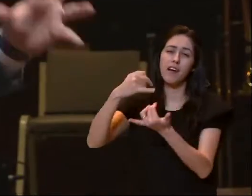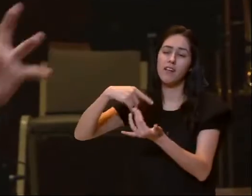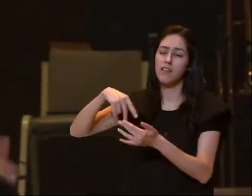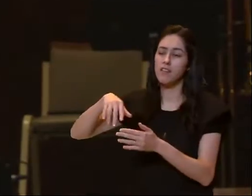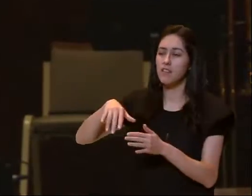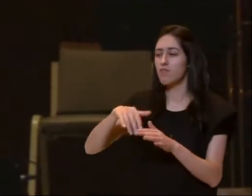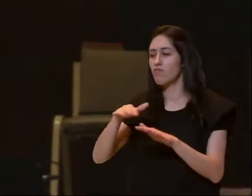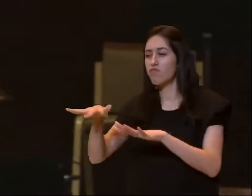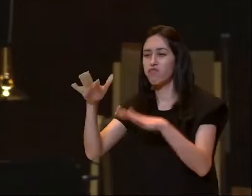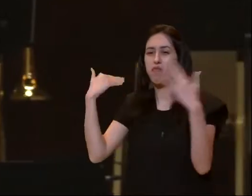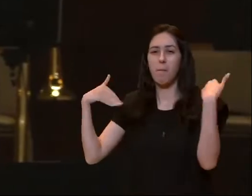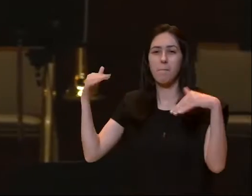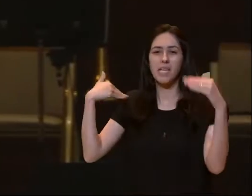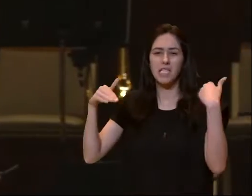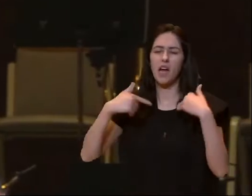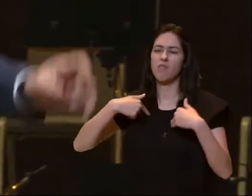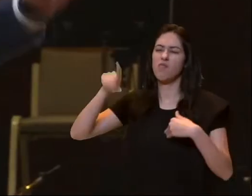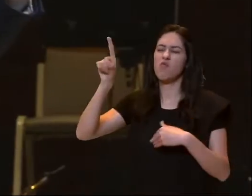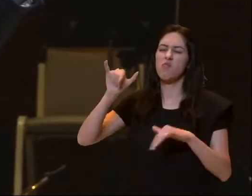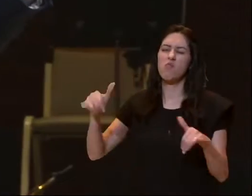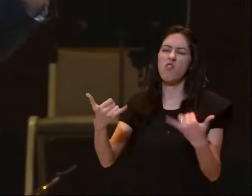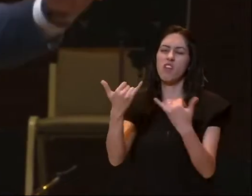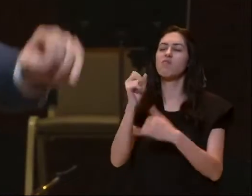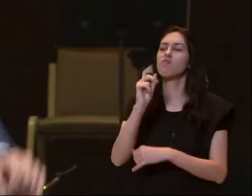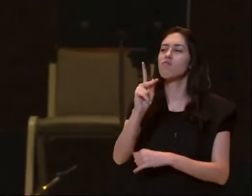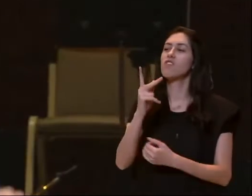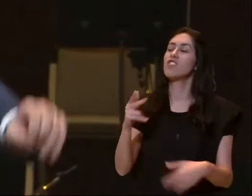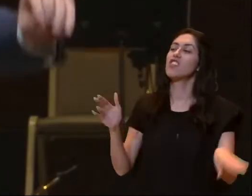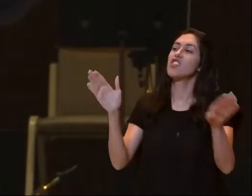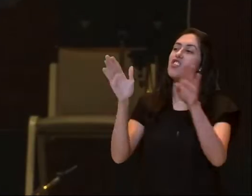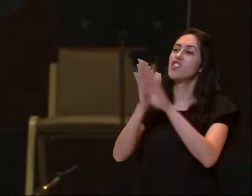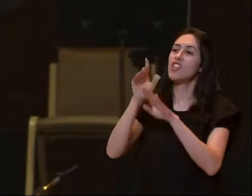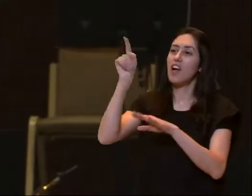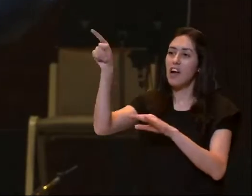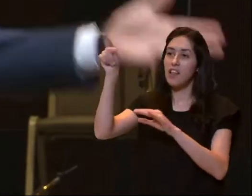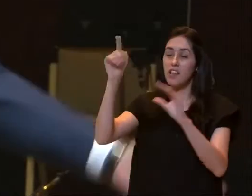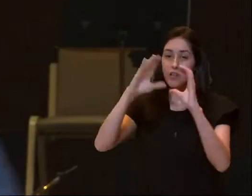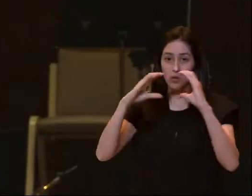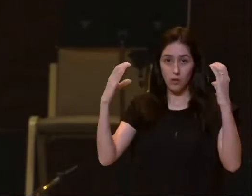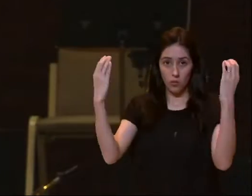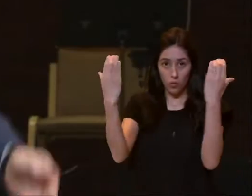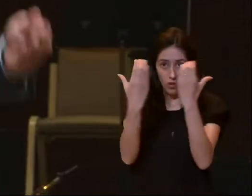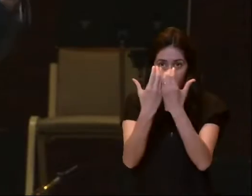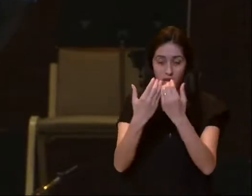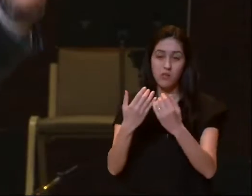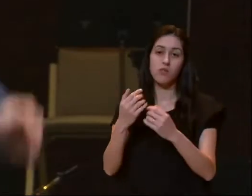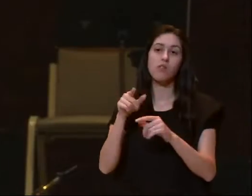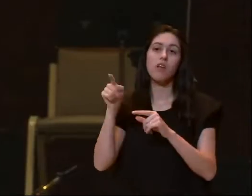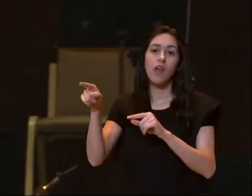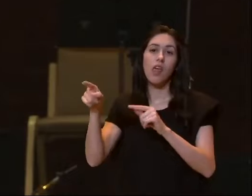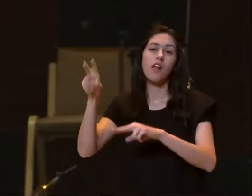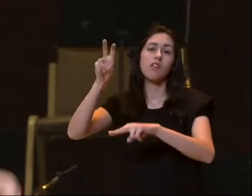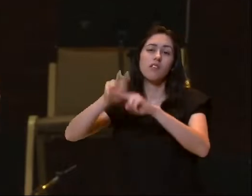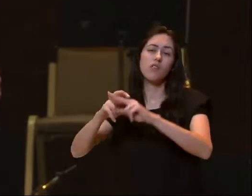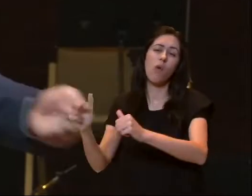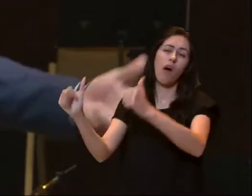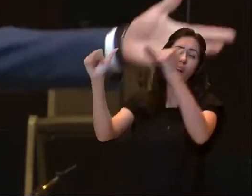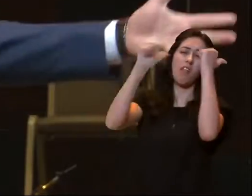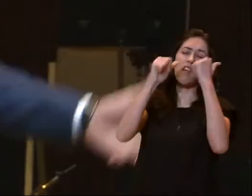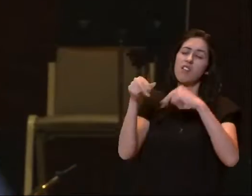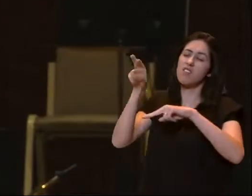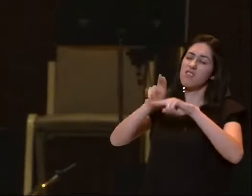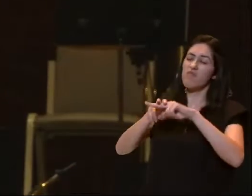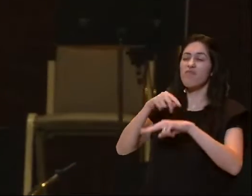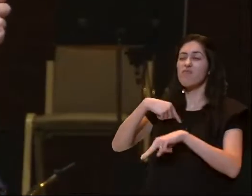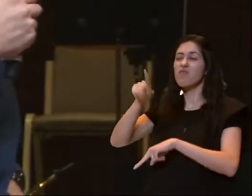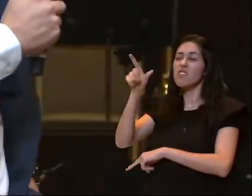fazer turismo. Mas quando chegou no congresso, ele sentou lá no fundo, falou, já que eu estou, eu vou pelo menos ver. Ela pagou, vou